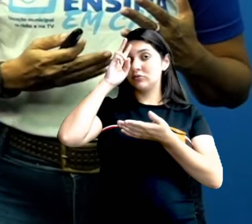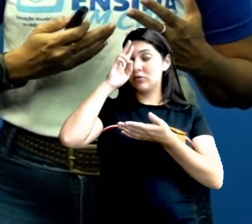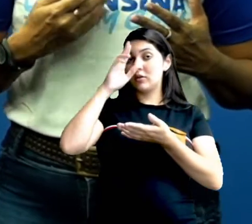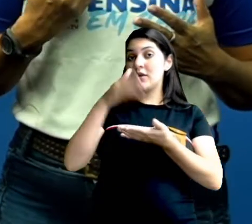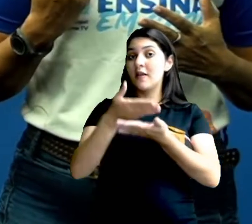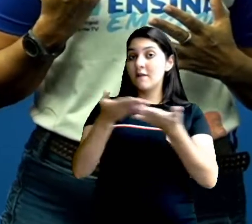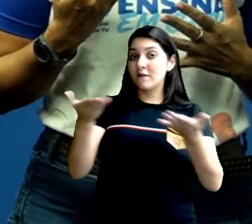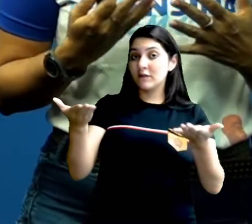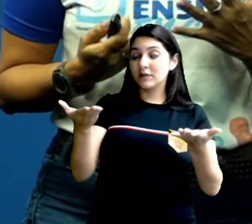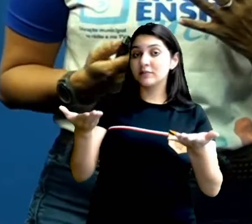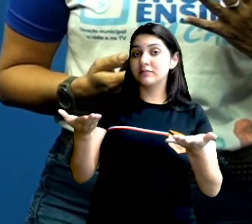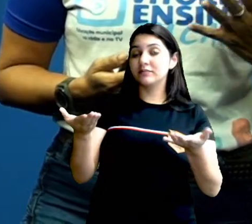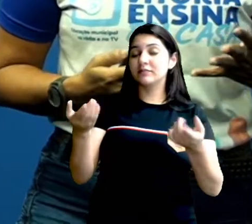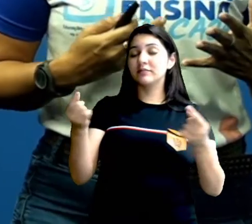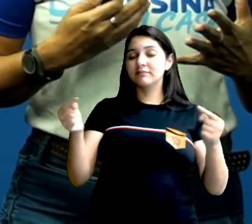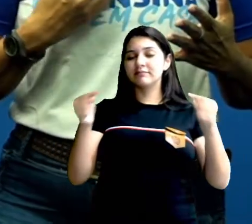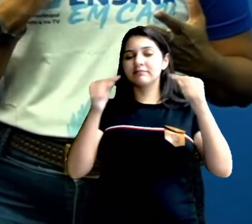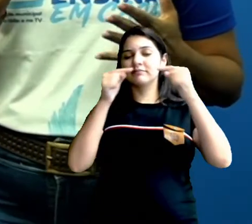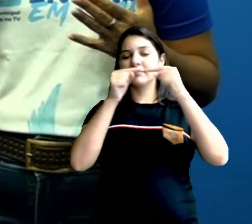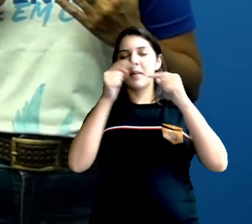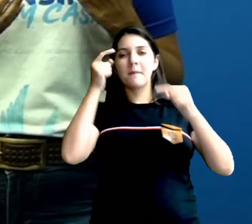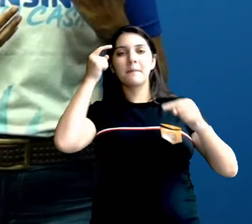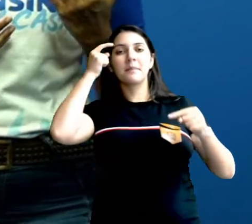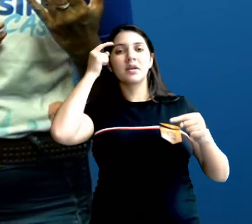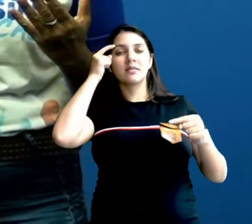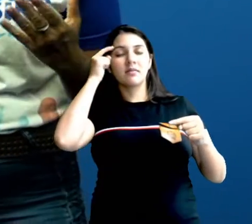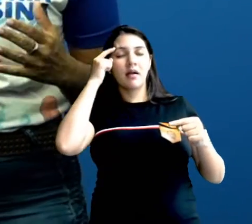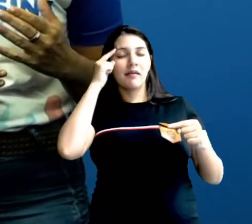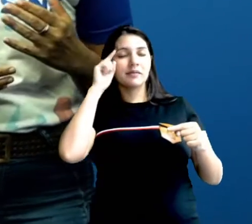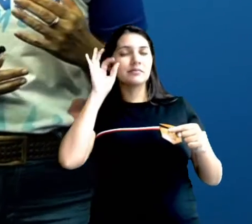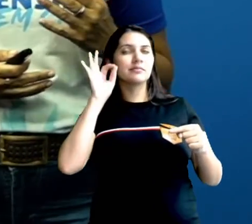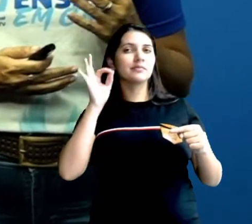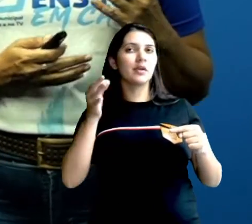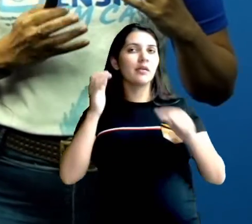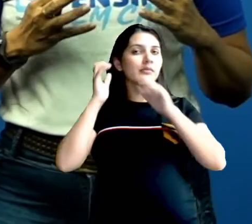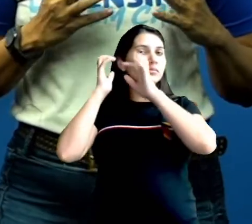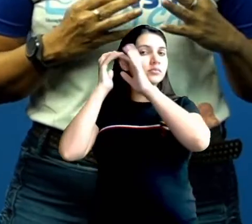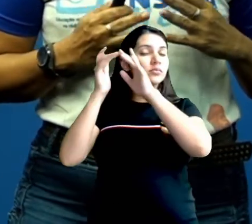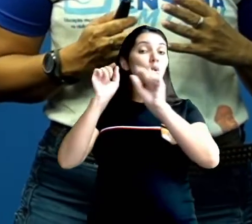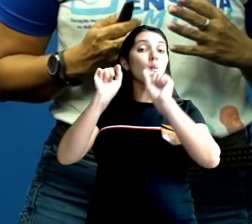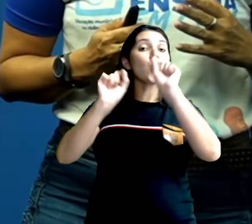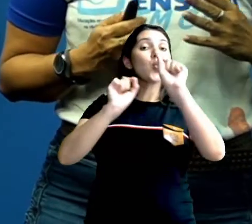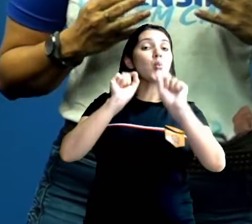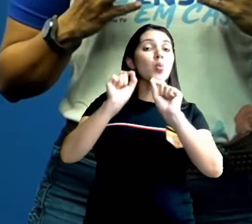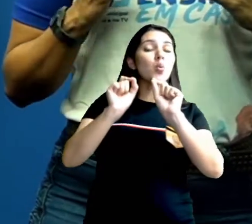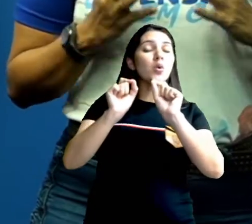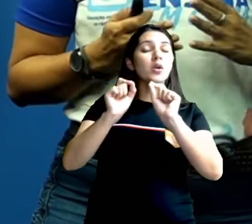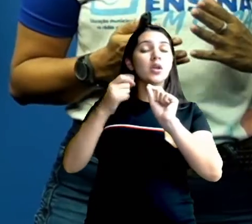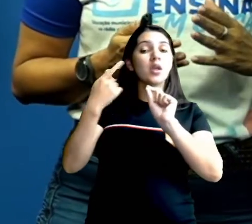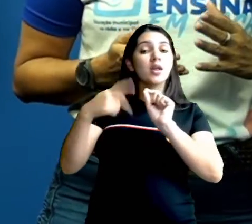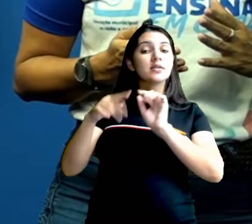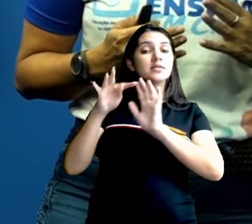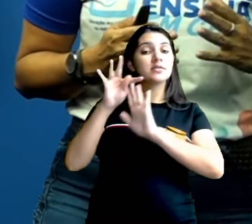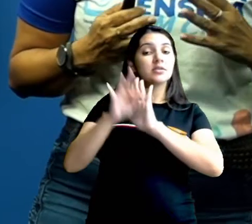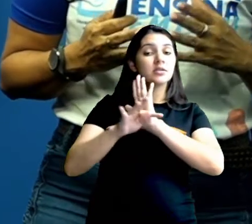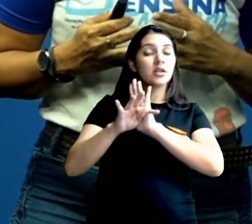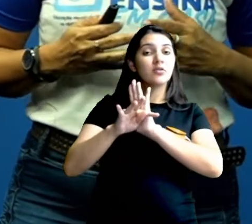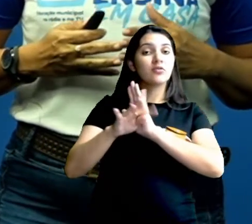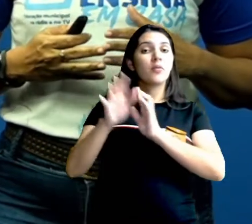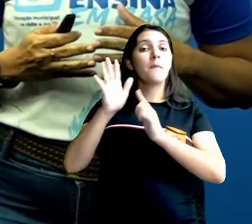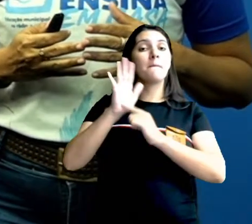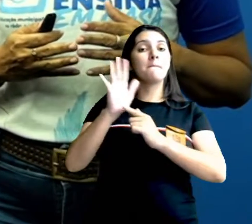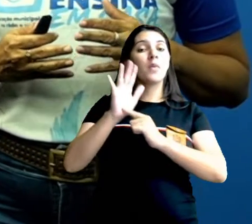e vocês definissem aí, pensassem direitinho o que é que esse trecho fala